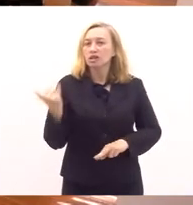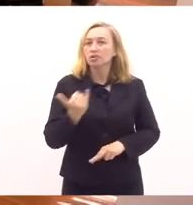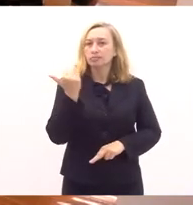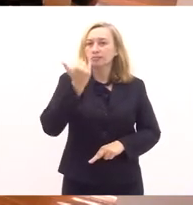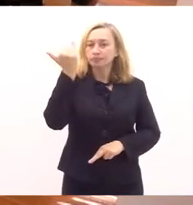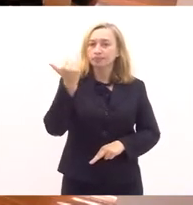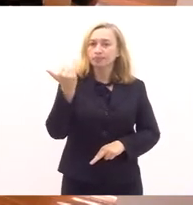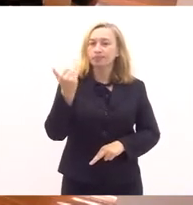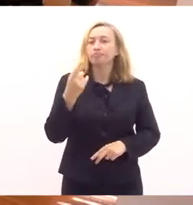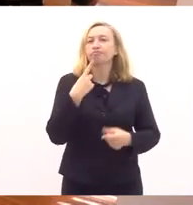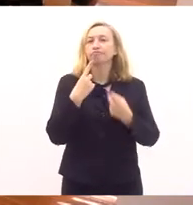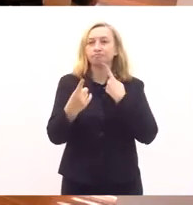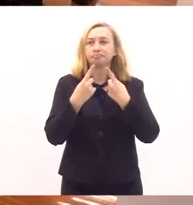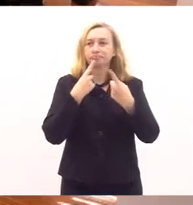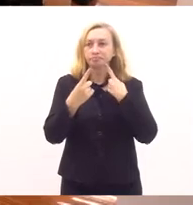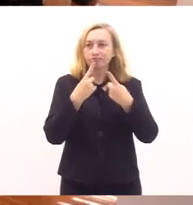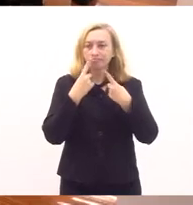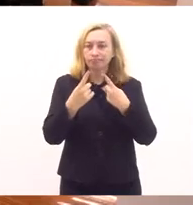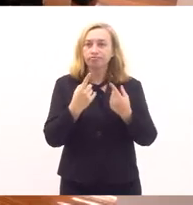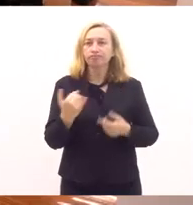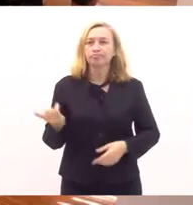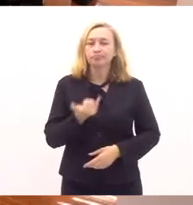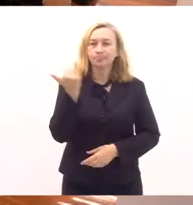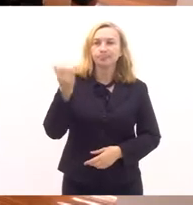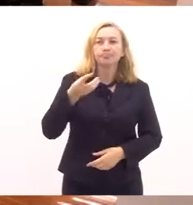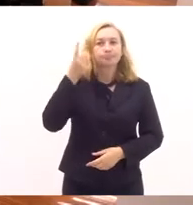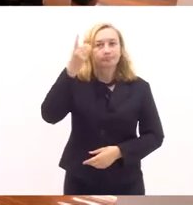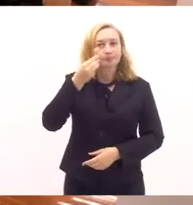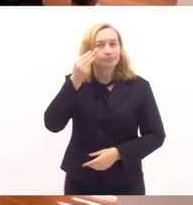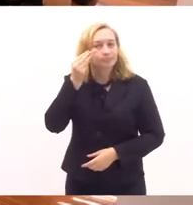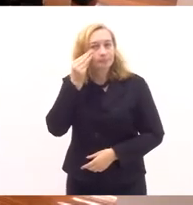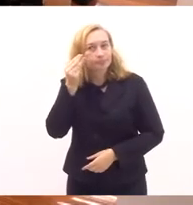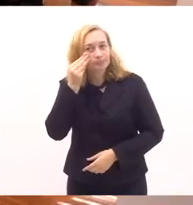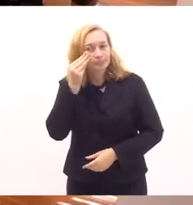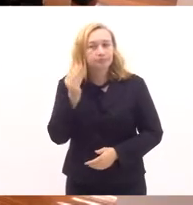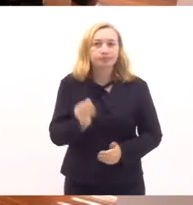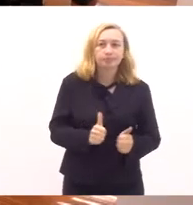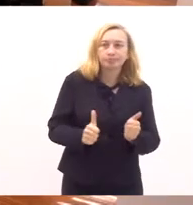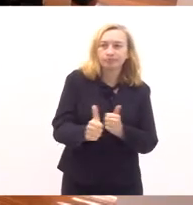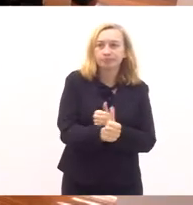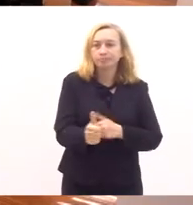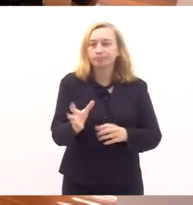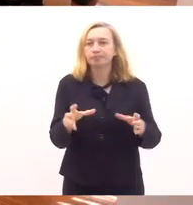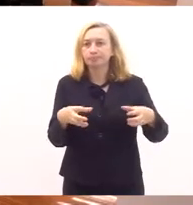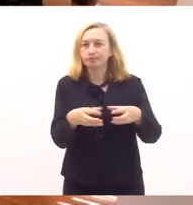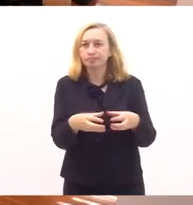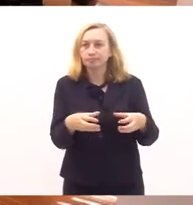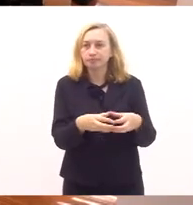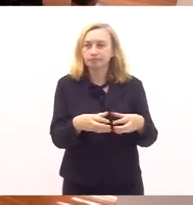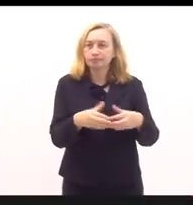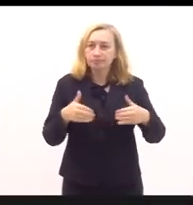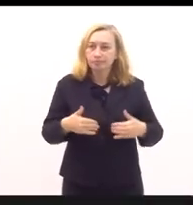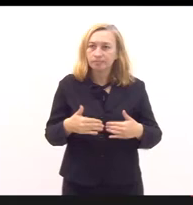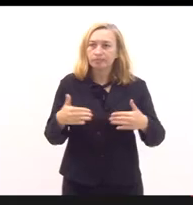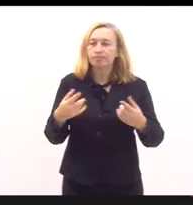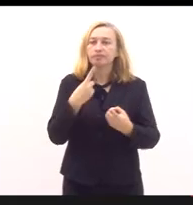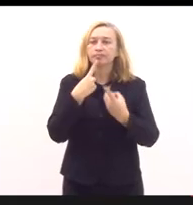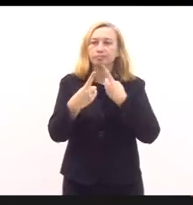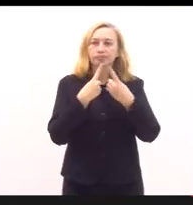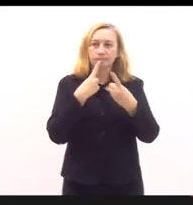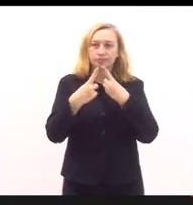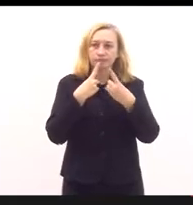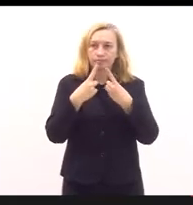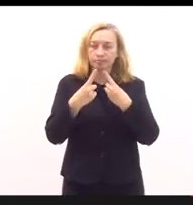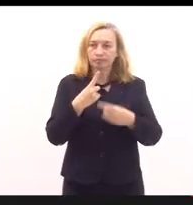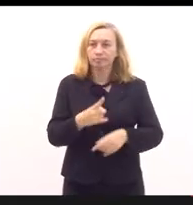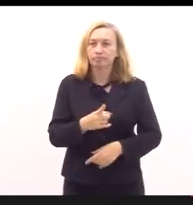importância desse debate, a importância da deputada Mônica à frente dessa comissão, abrindo o diálogo,